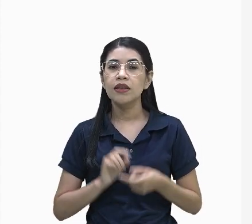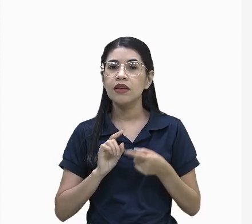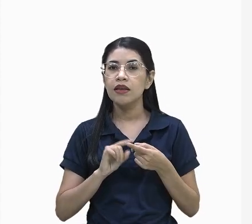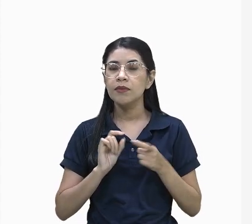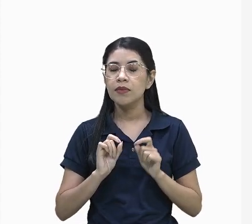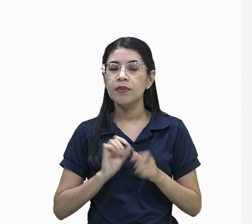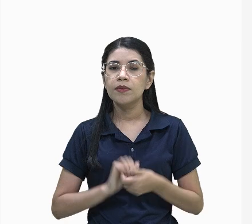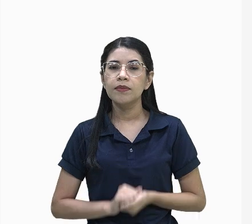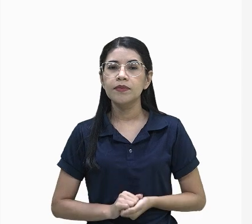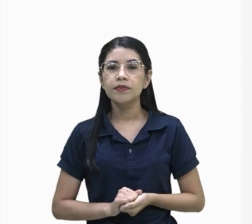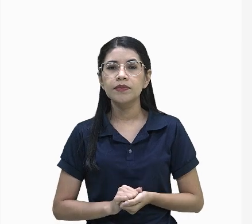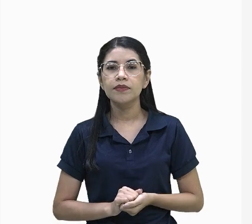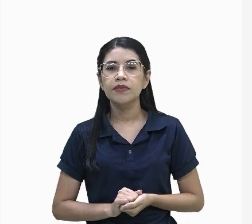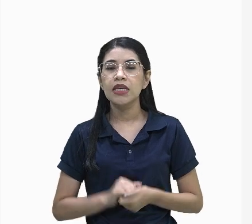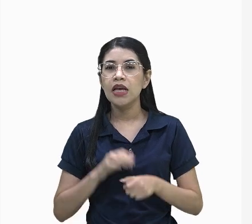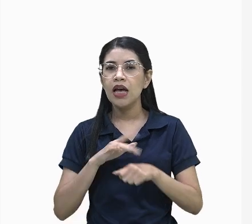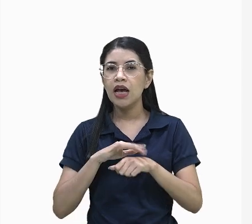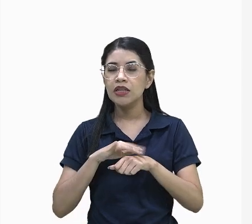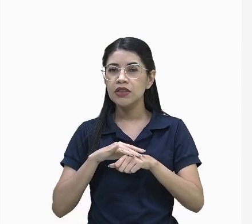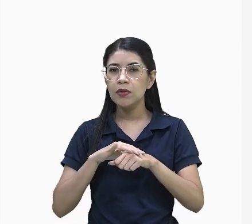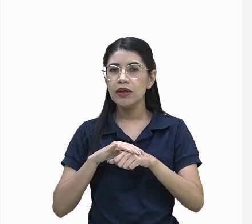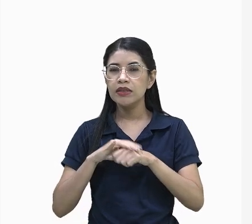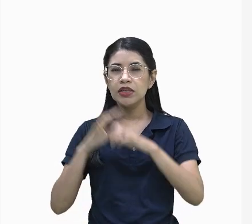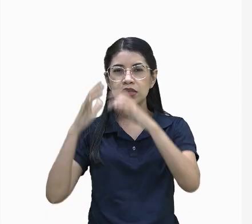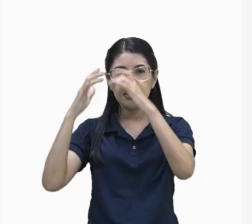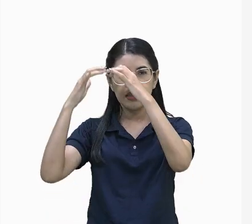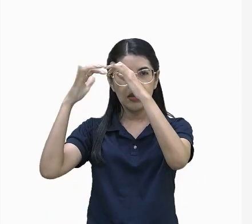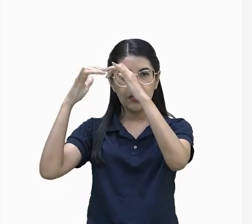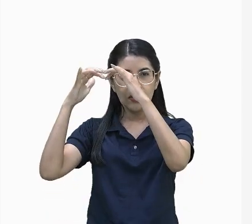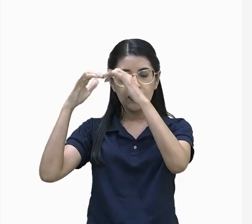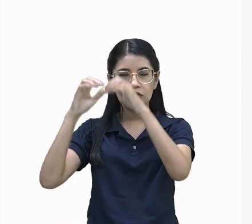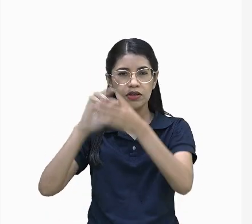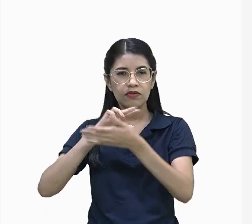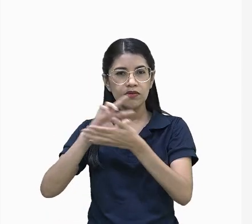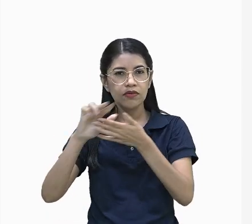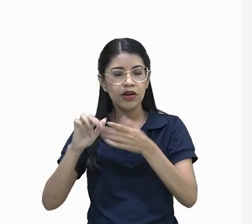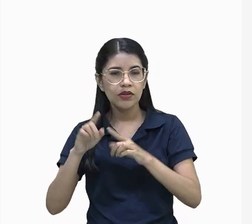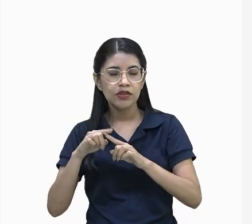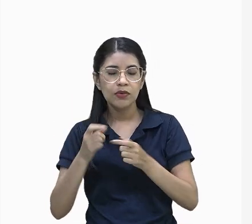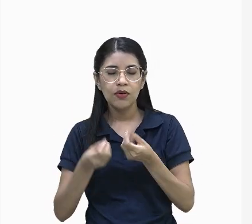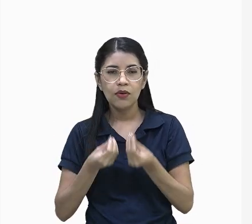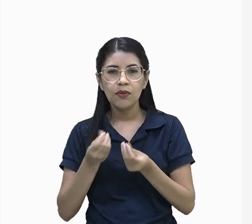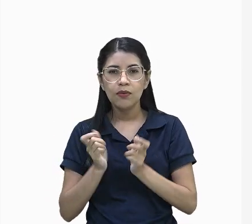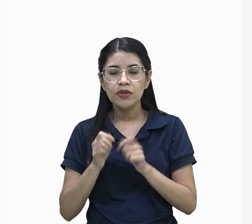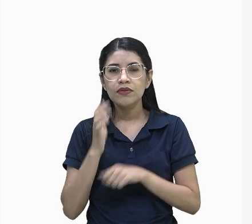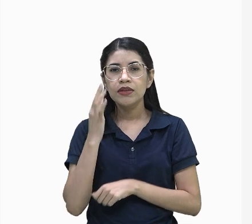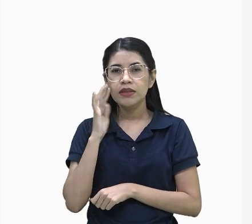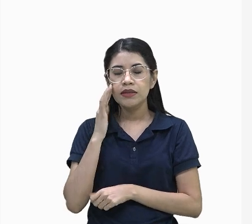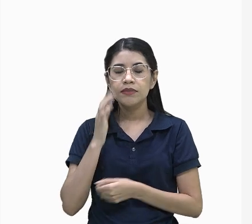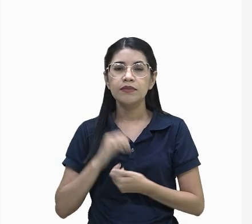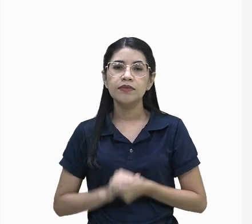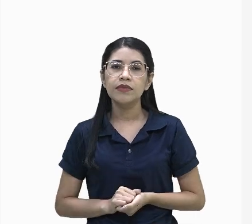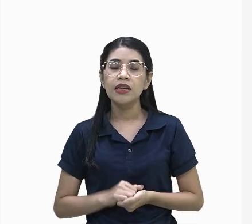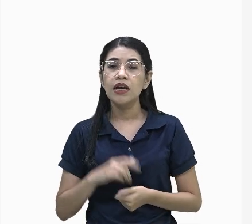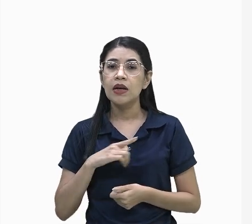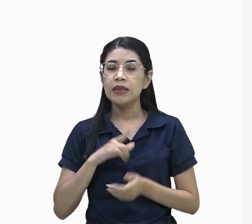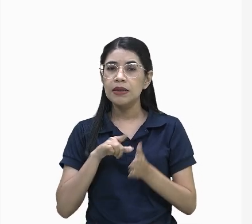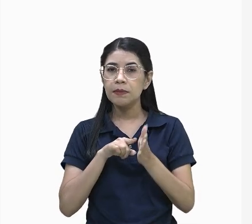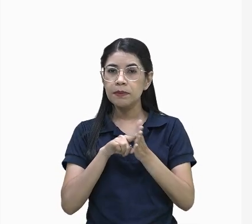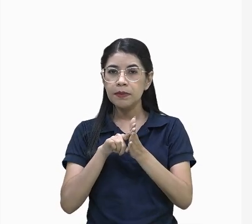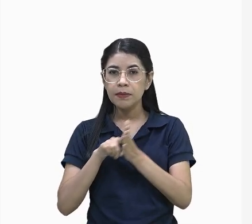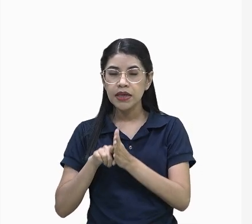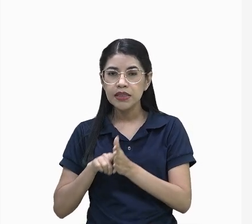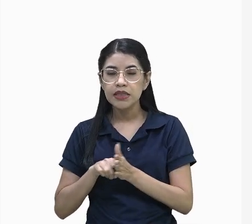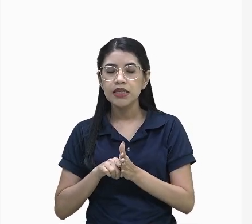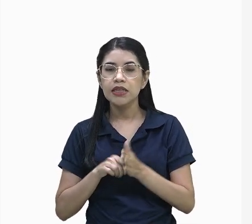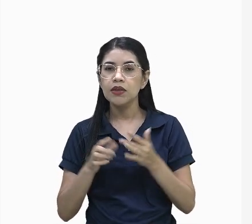o entendimento das doenças neurológicas. Então, gente, o estudo desse tecido